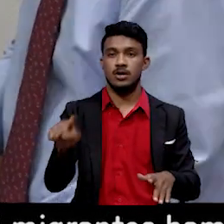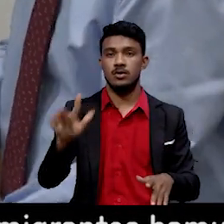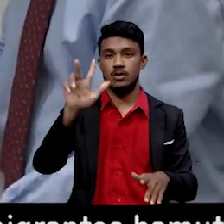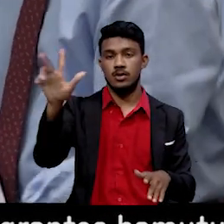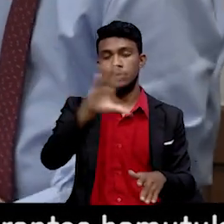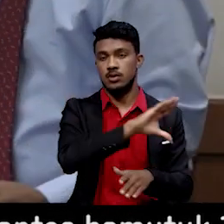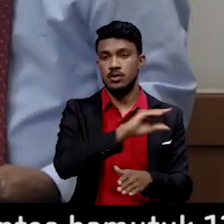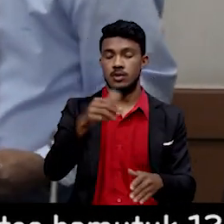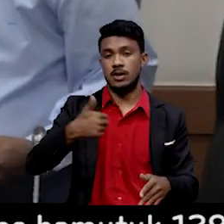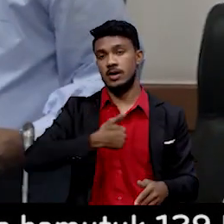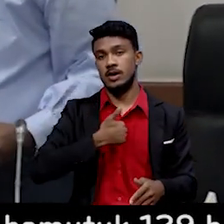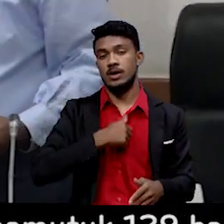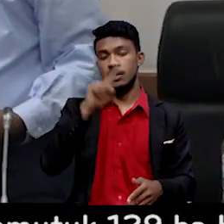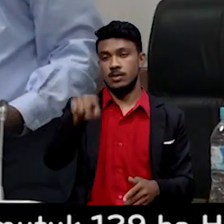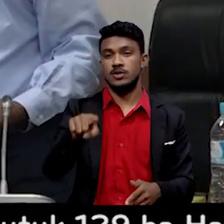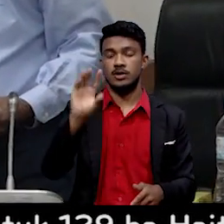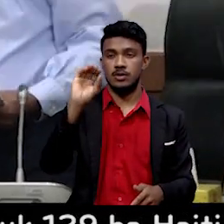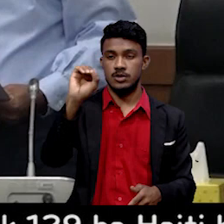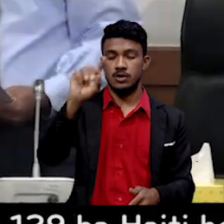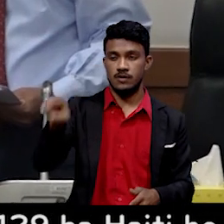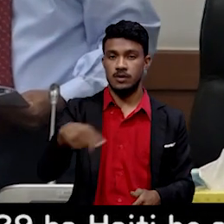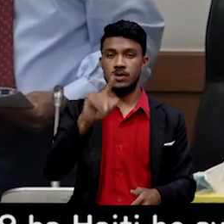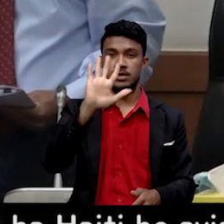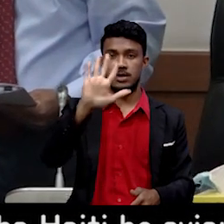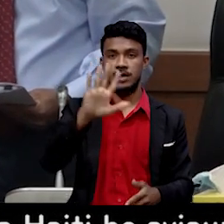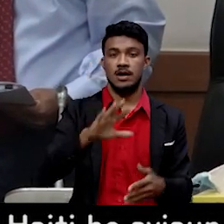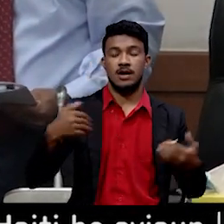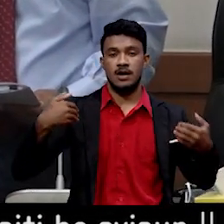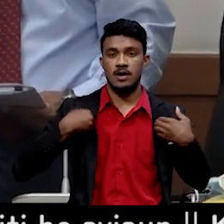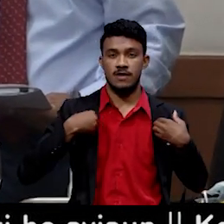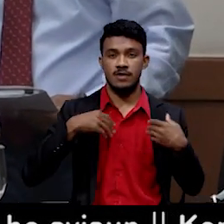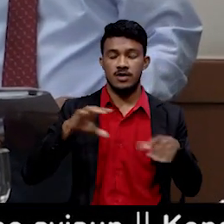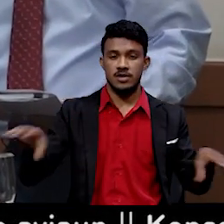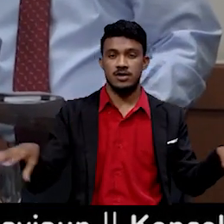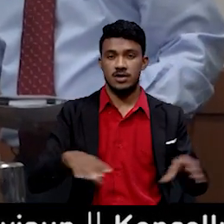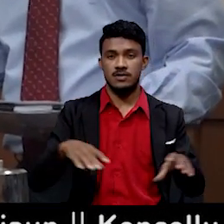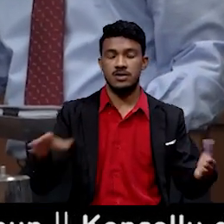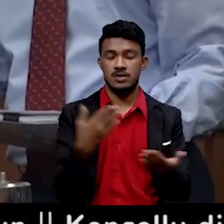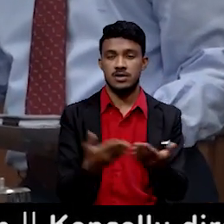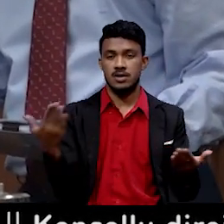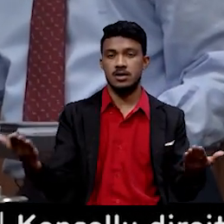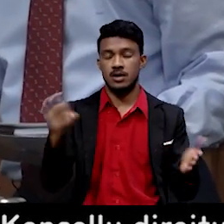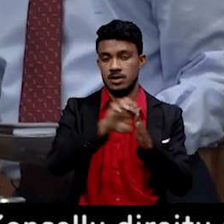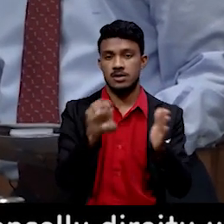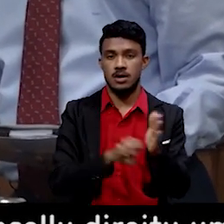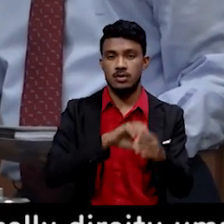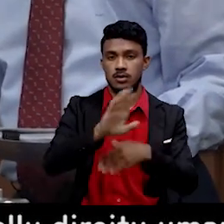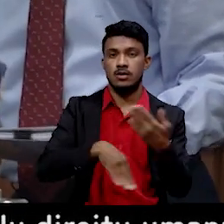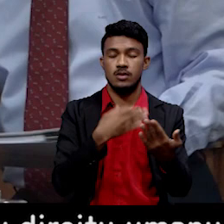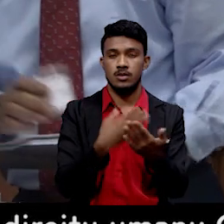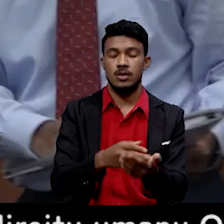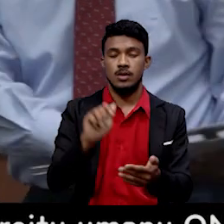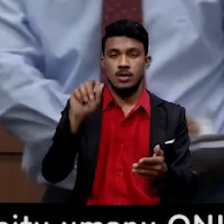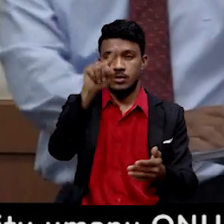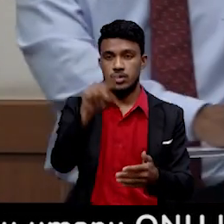setor privado, por cento 0,5. Além de nem funcionamento máquina estado, retan alocação, por centro Sanulo